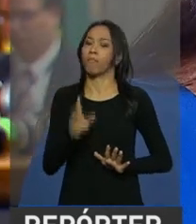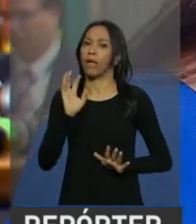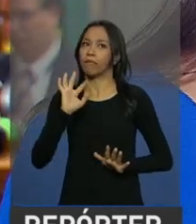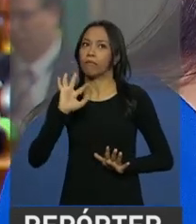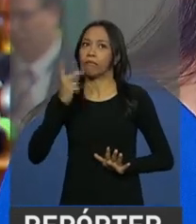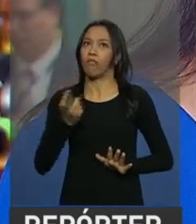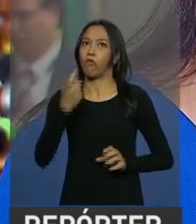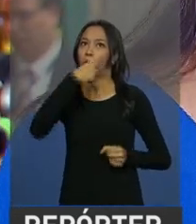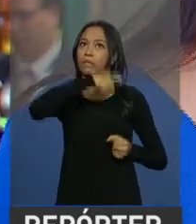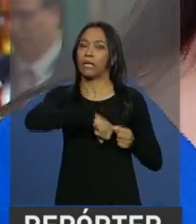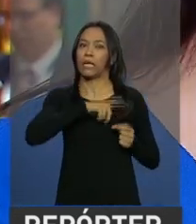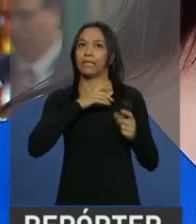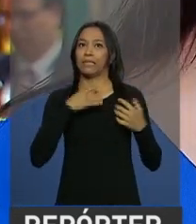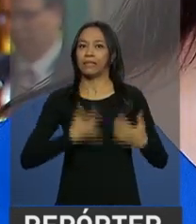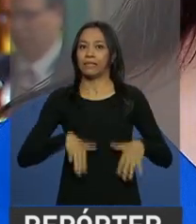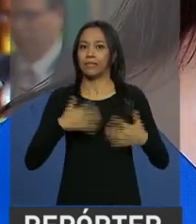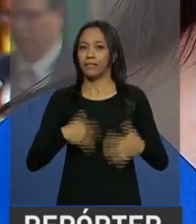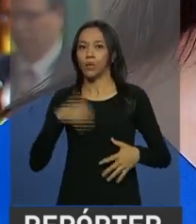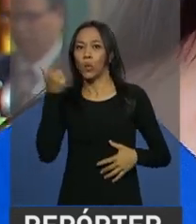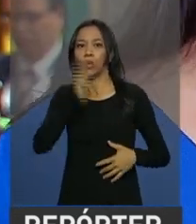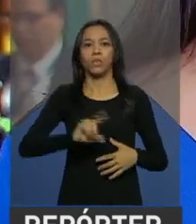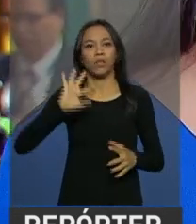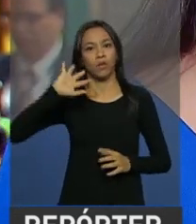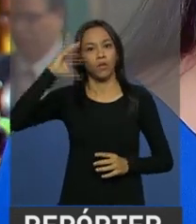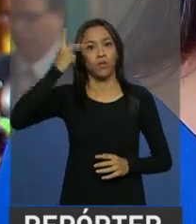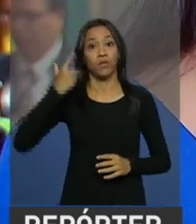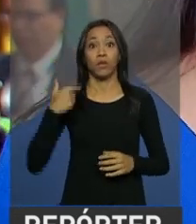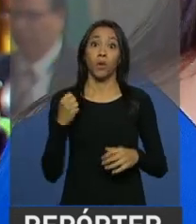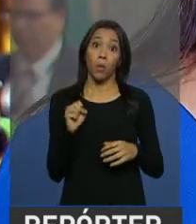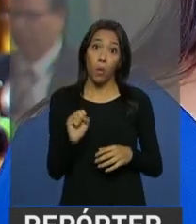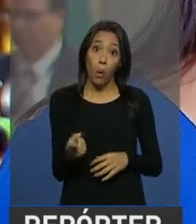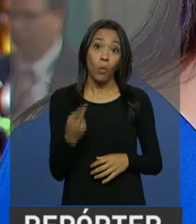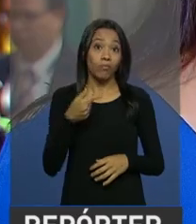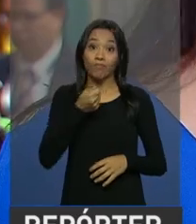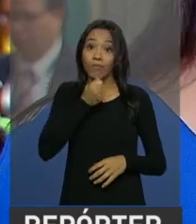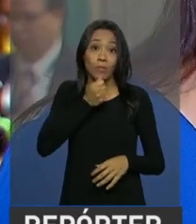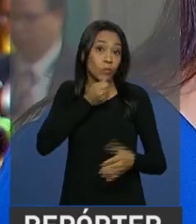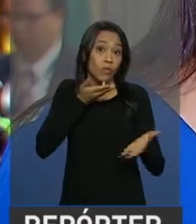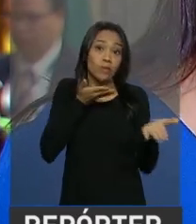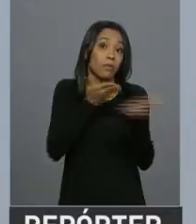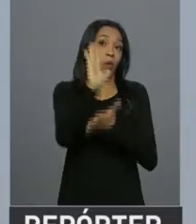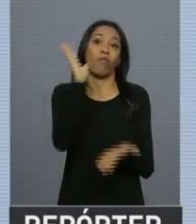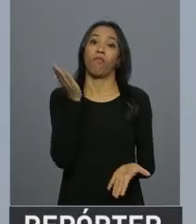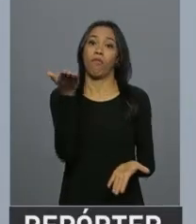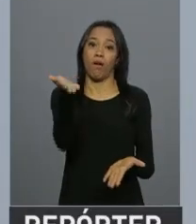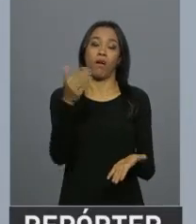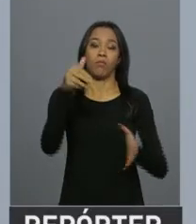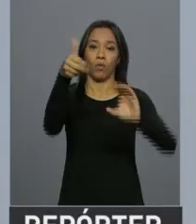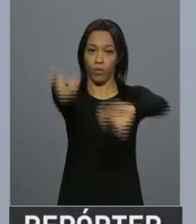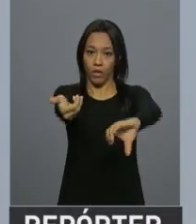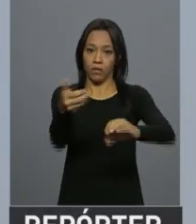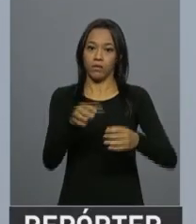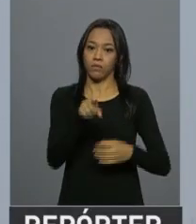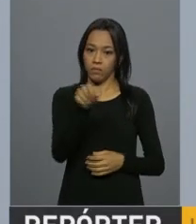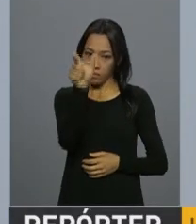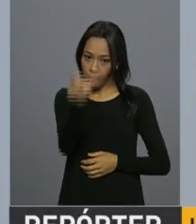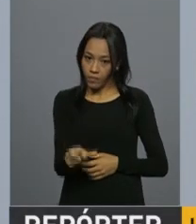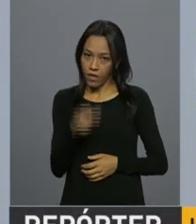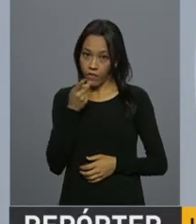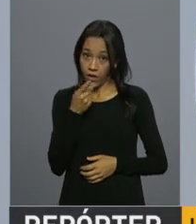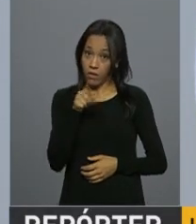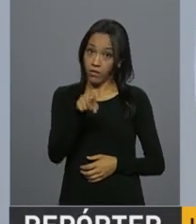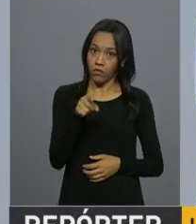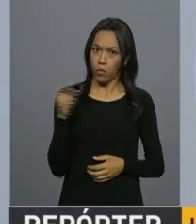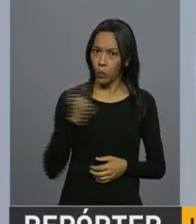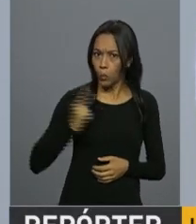atrás descobrir que não foram suficientes ou que não sejam aprovadas pelo congresso de um lado Sim vamos com pressa